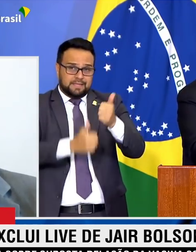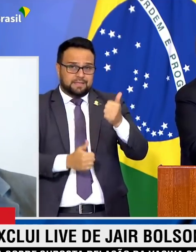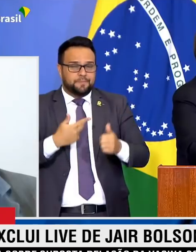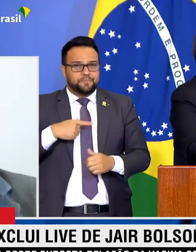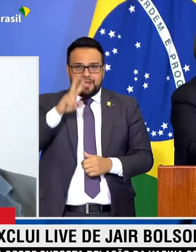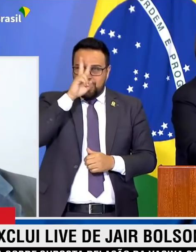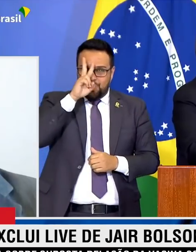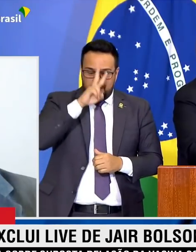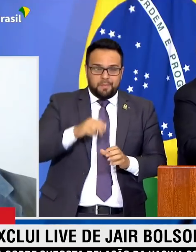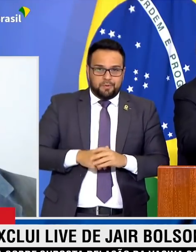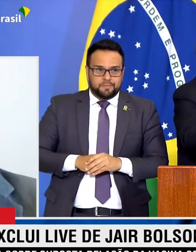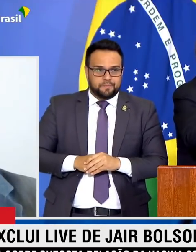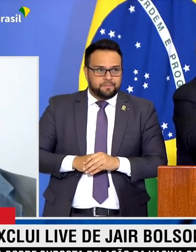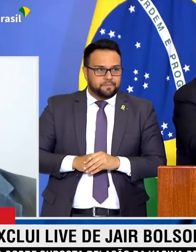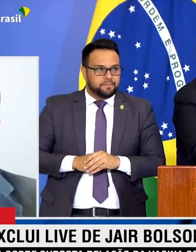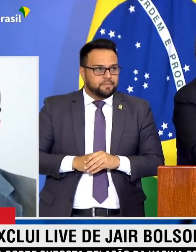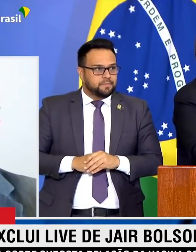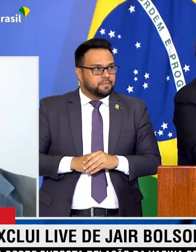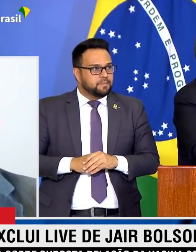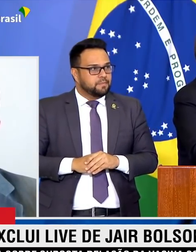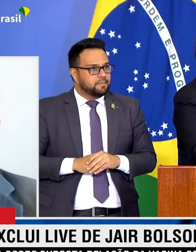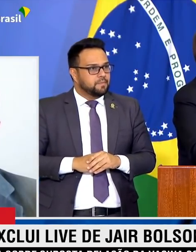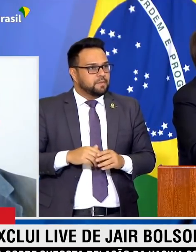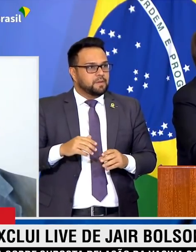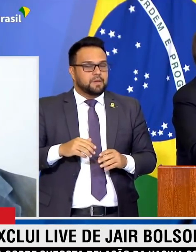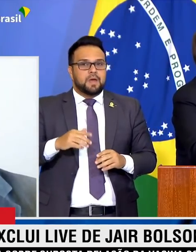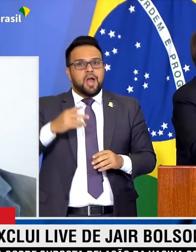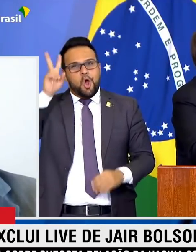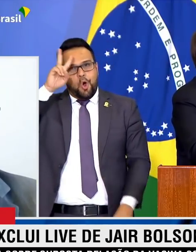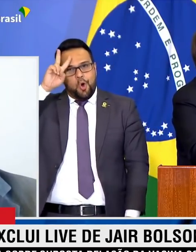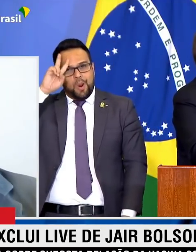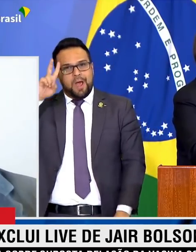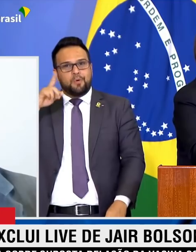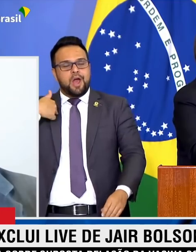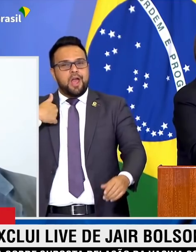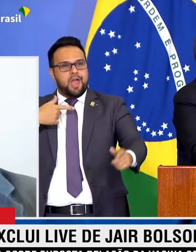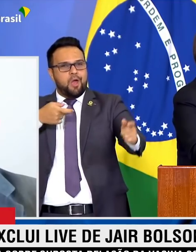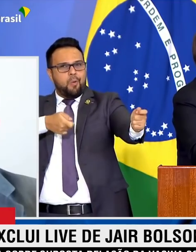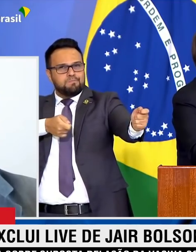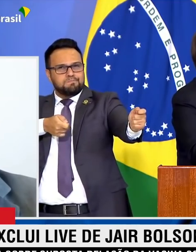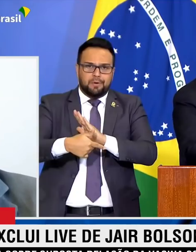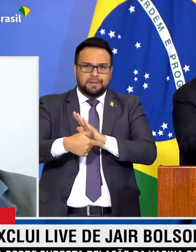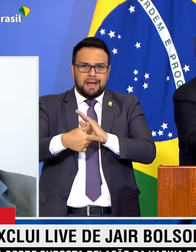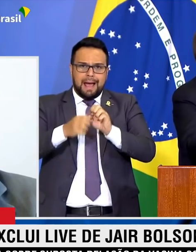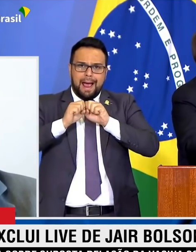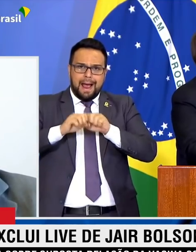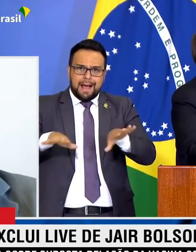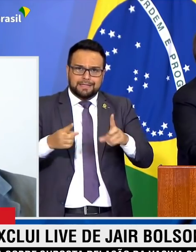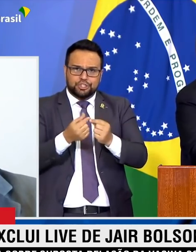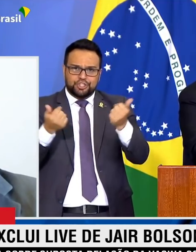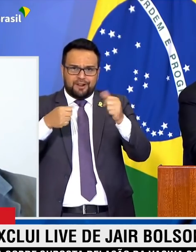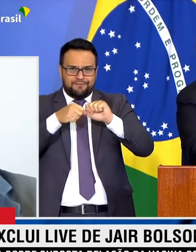contra humanidade não gostou desse desses curso é mentiroso da CPI e Prometi a melhorar a gestão da